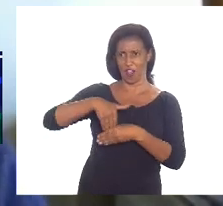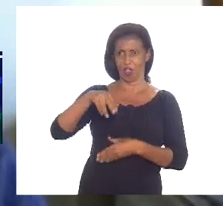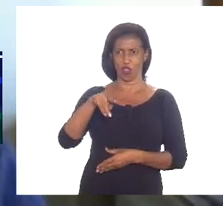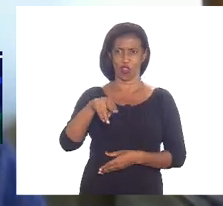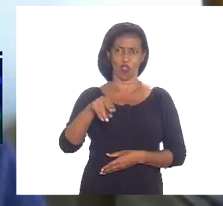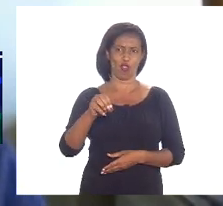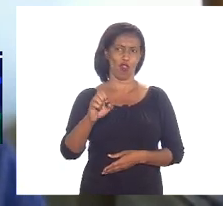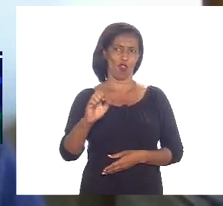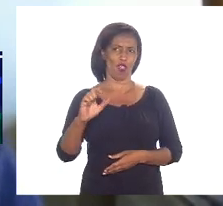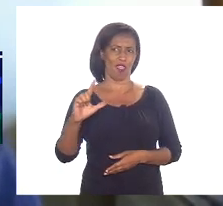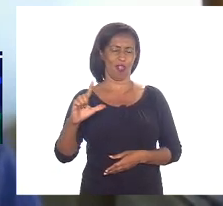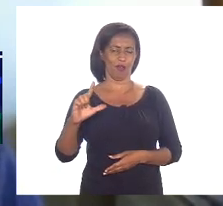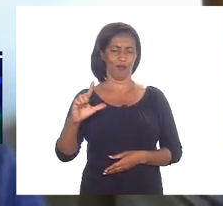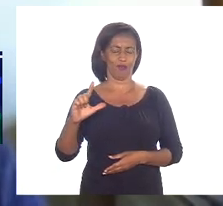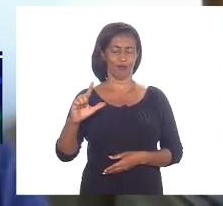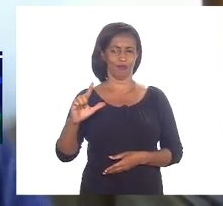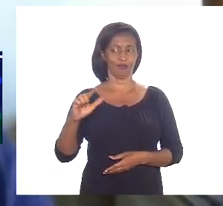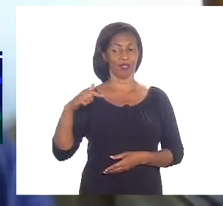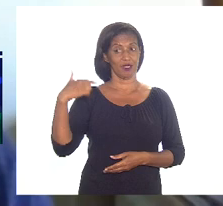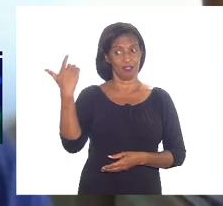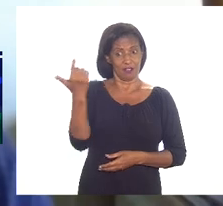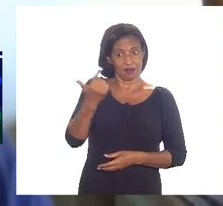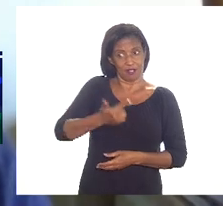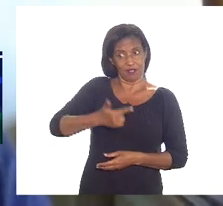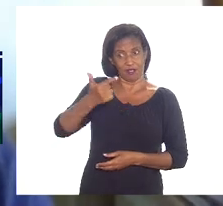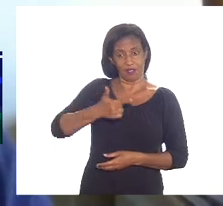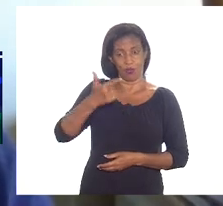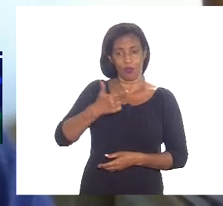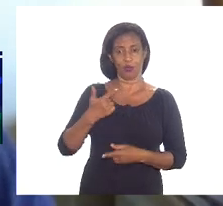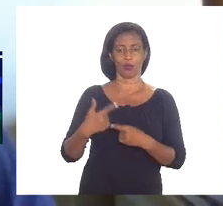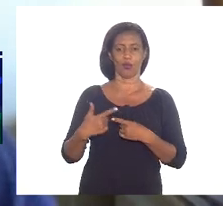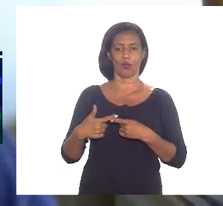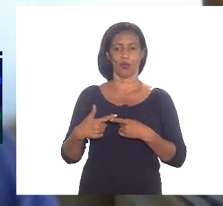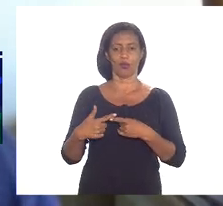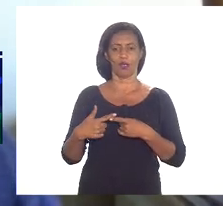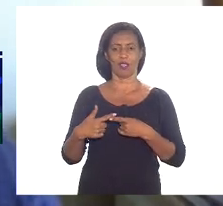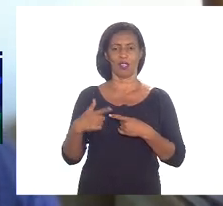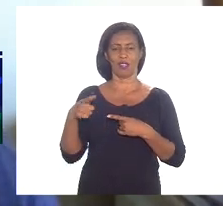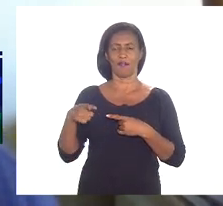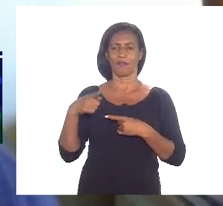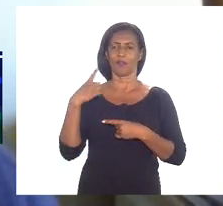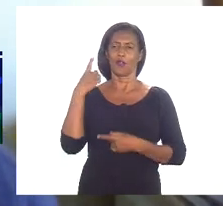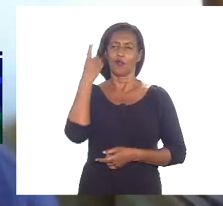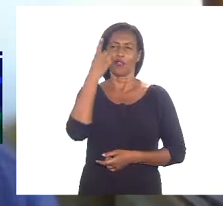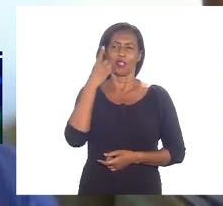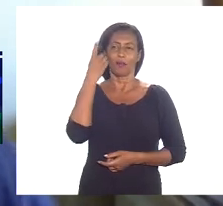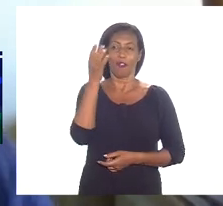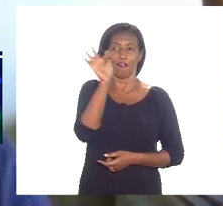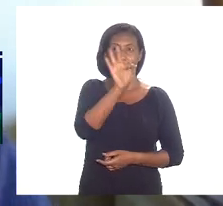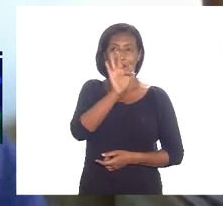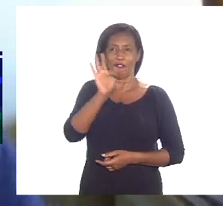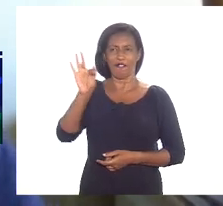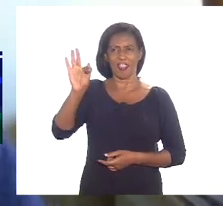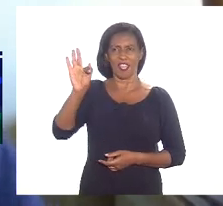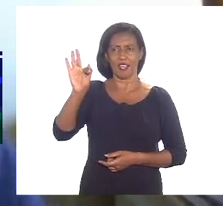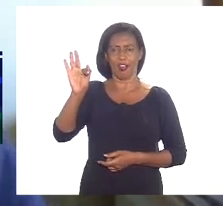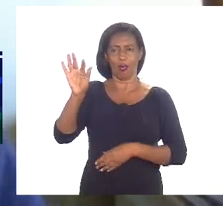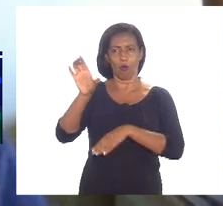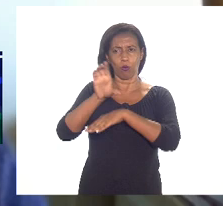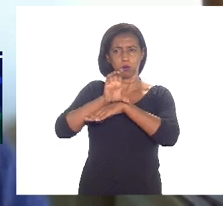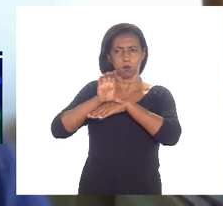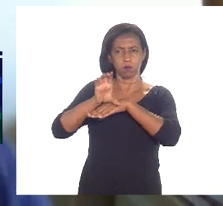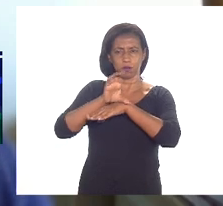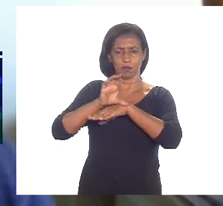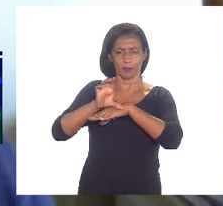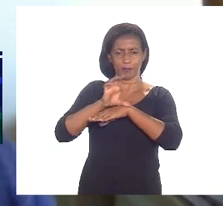segundo o deputado na hora de Carvalho com deputado federal constituinte foi